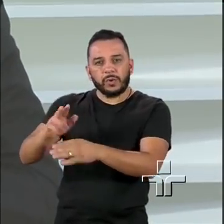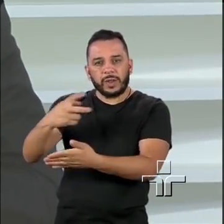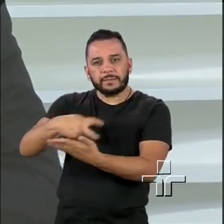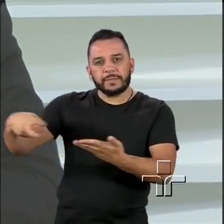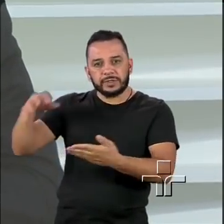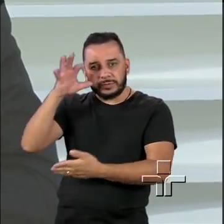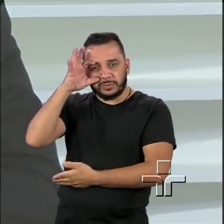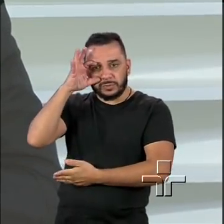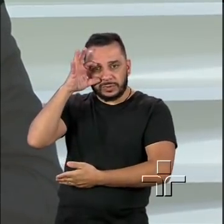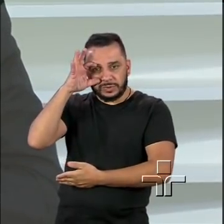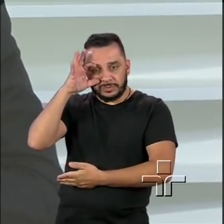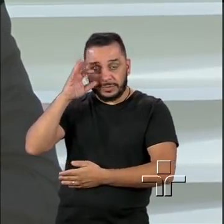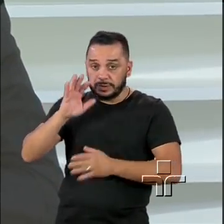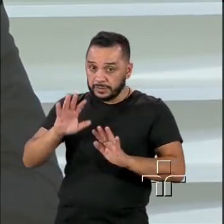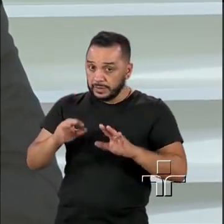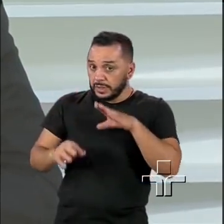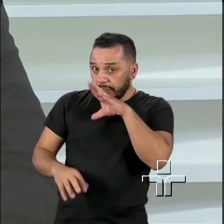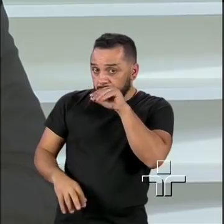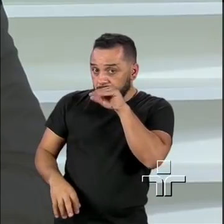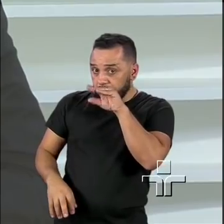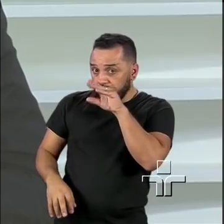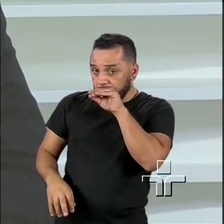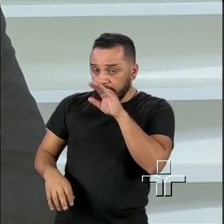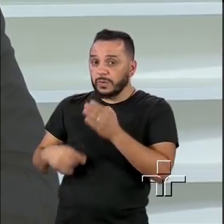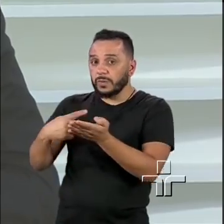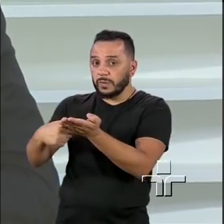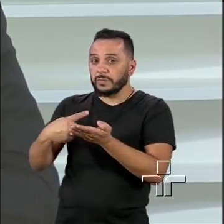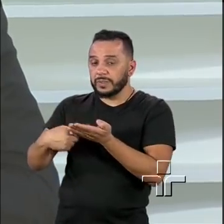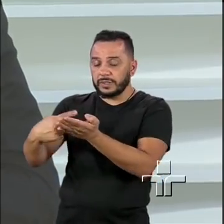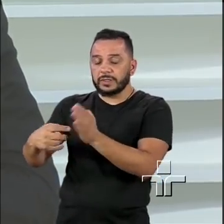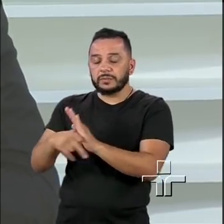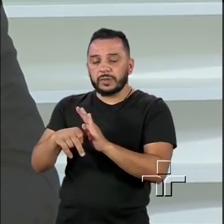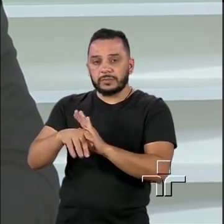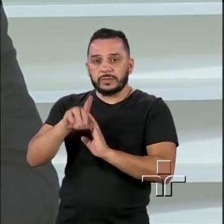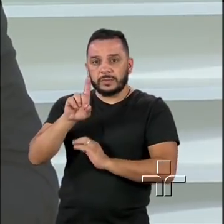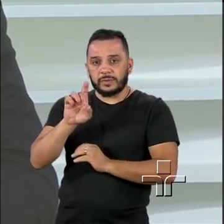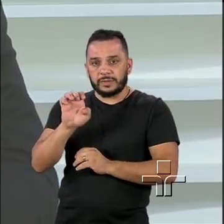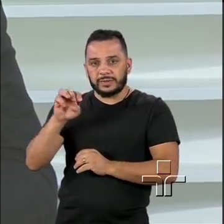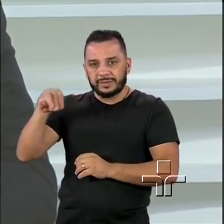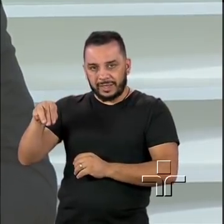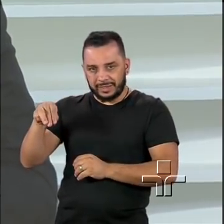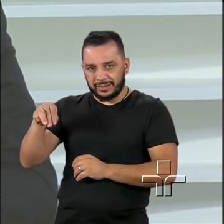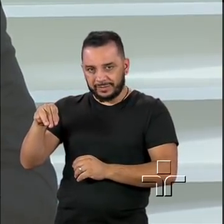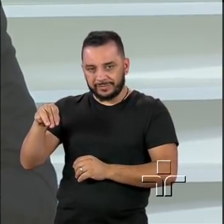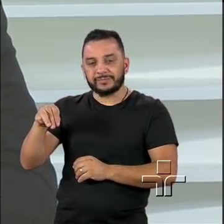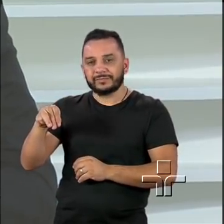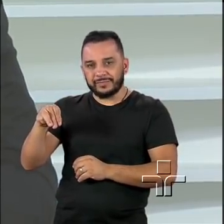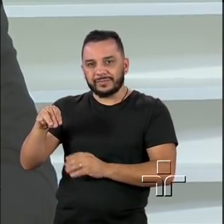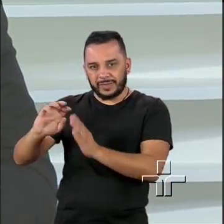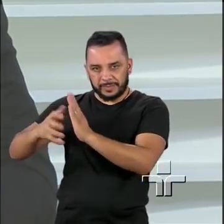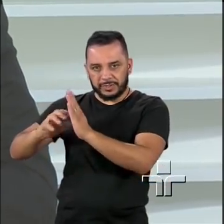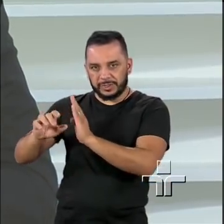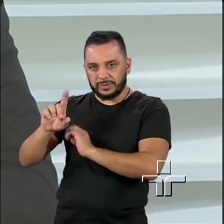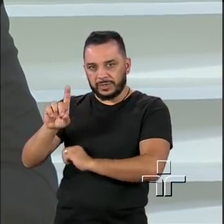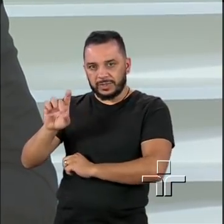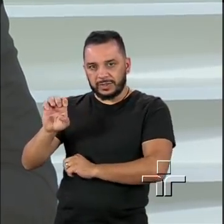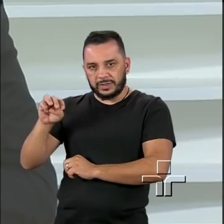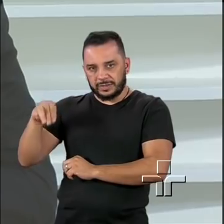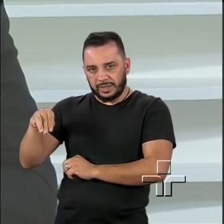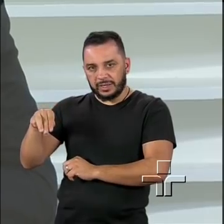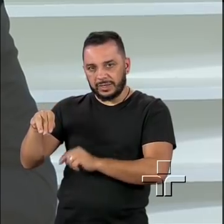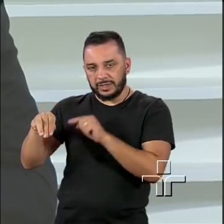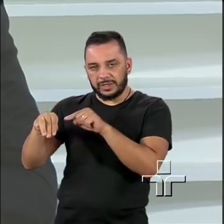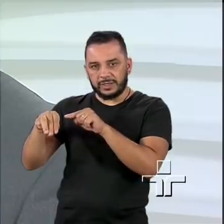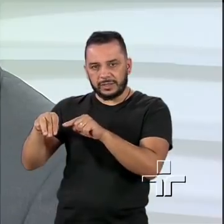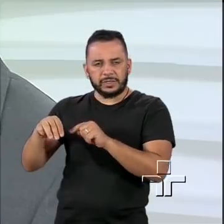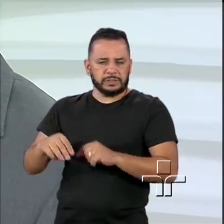Ciro Gomes está num processo de negociação com o DEM. O DEM, uma boa parte da bancada defende uma bela surpresa o Ciro